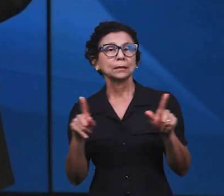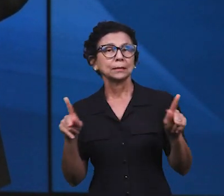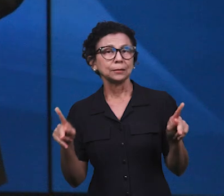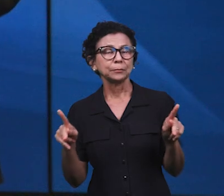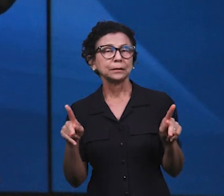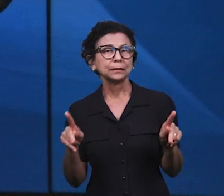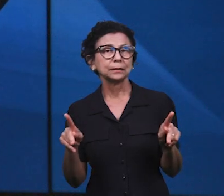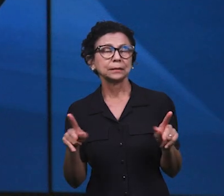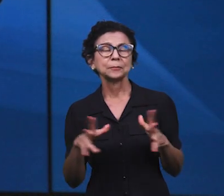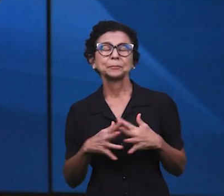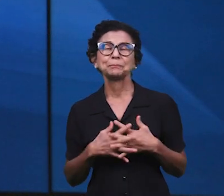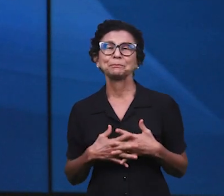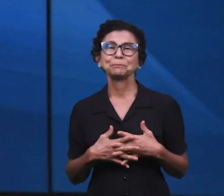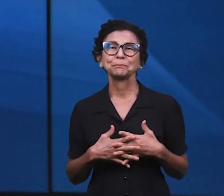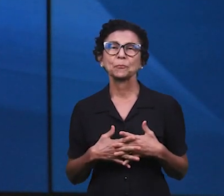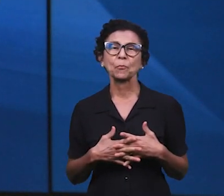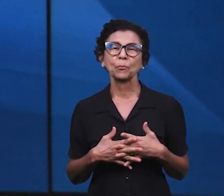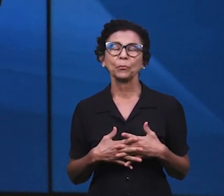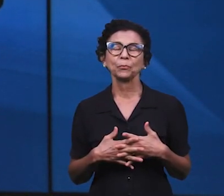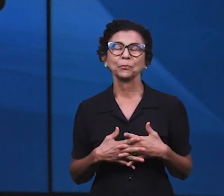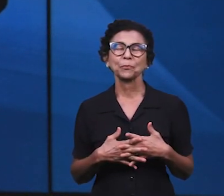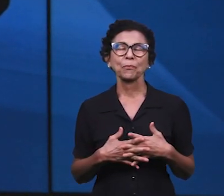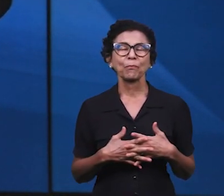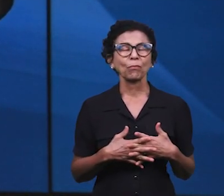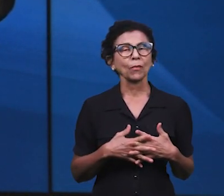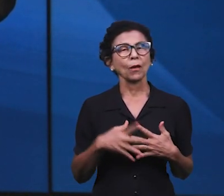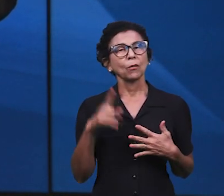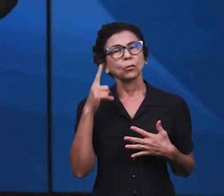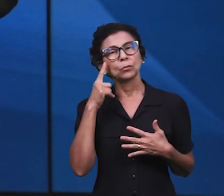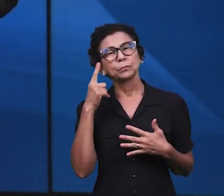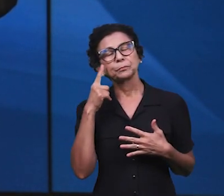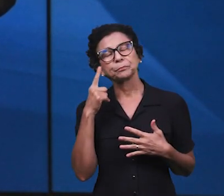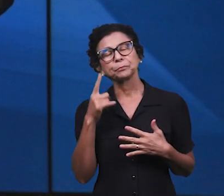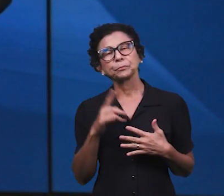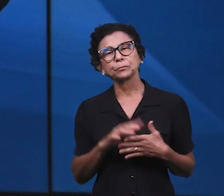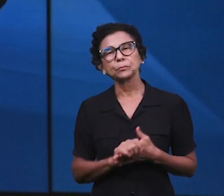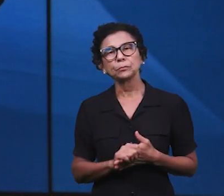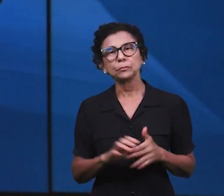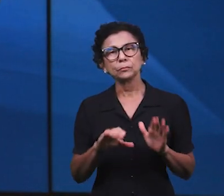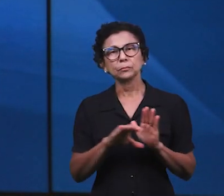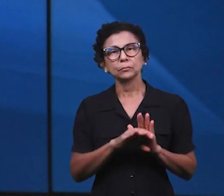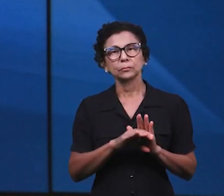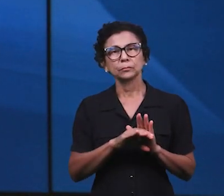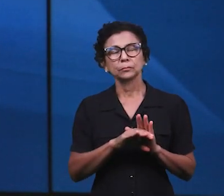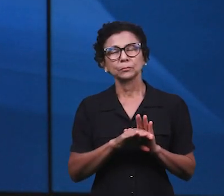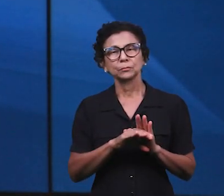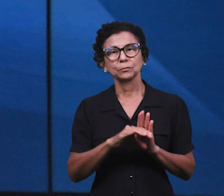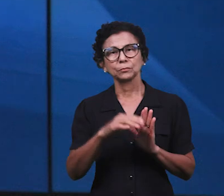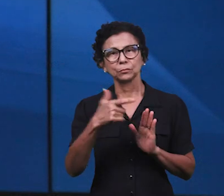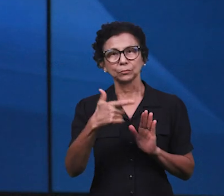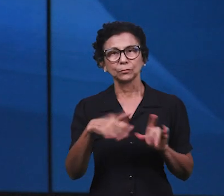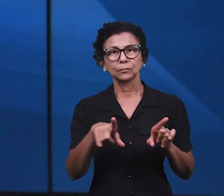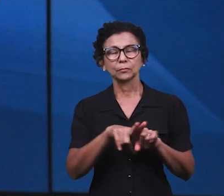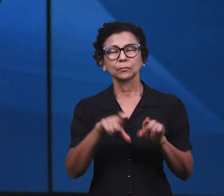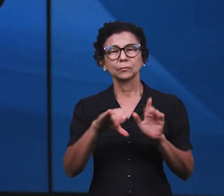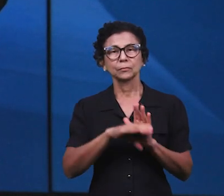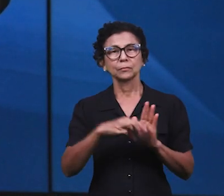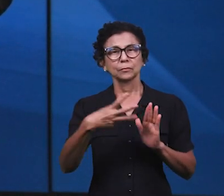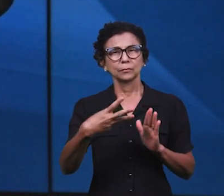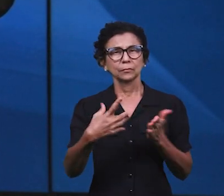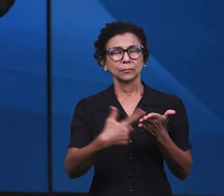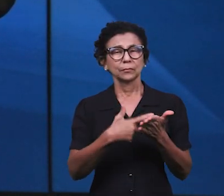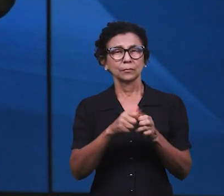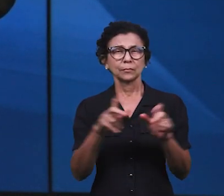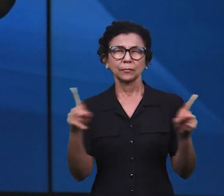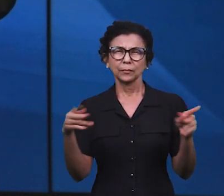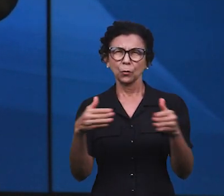E nós vamos continuar agora. A nossa base bíblica hoje vai ser o capítulo 2 e capítulo 3 de Apocalipse.